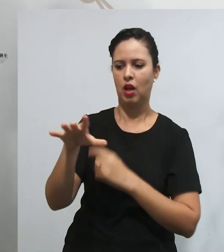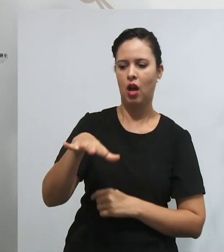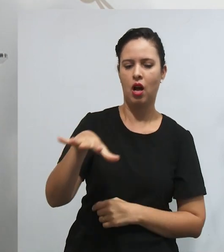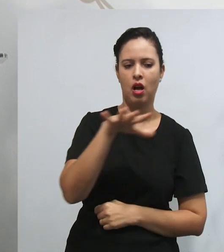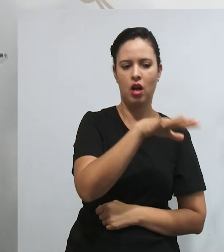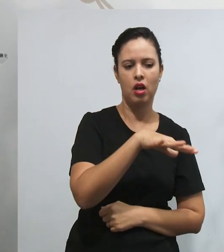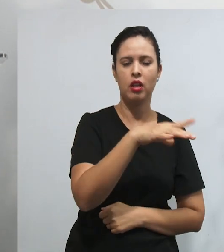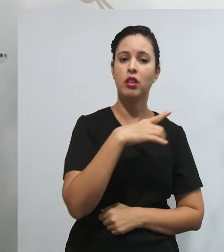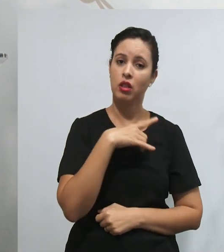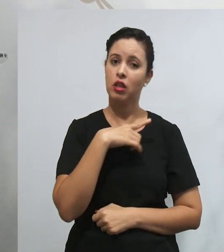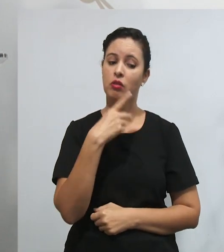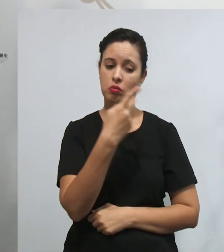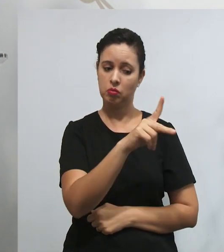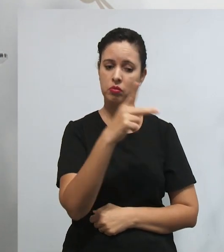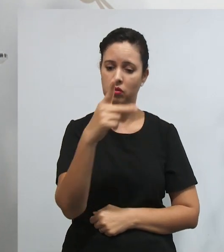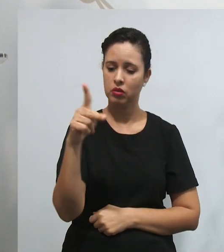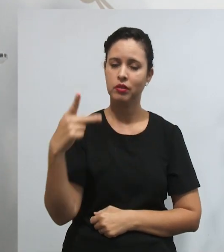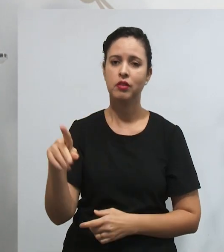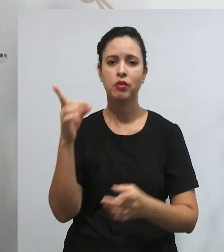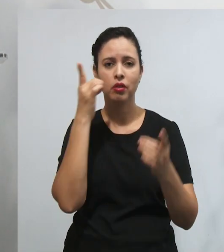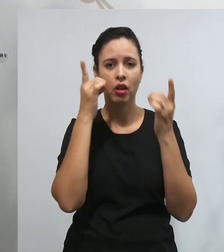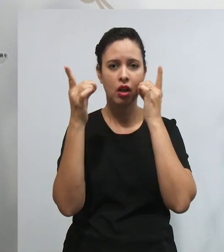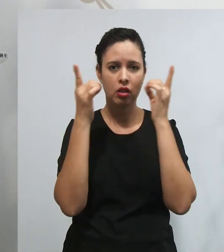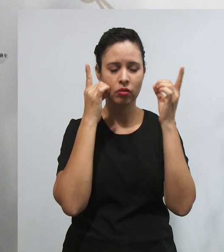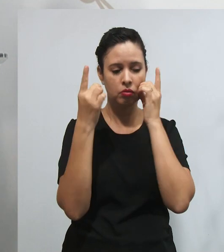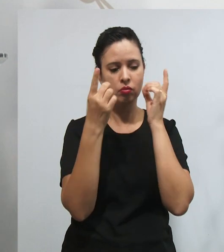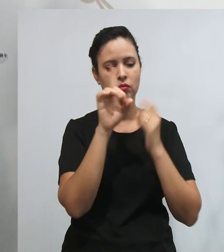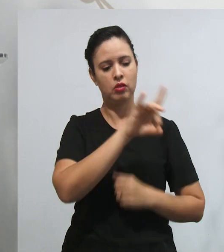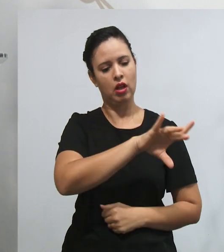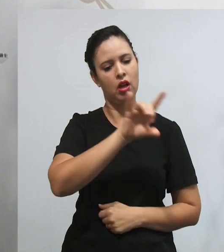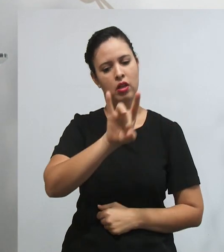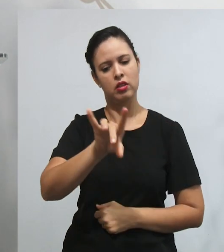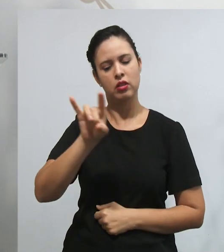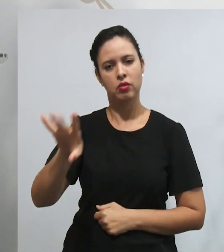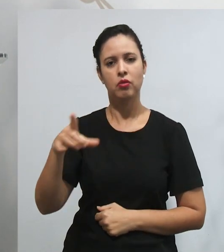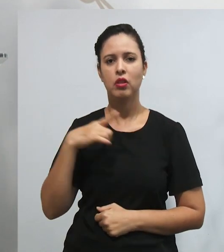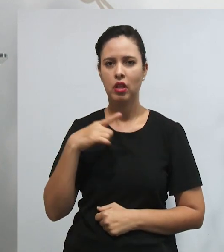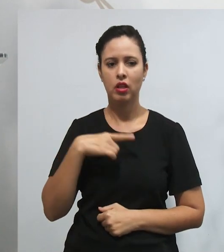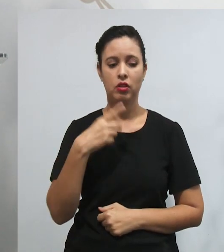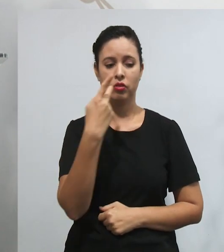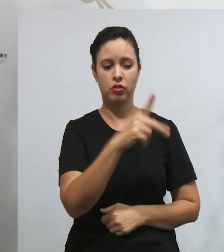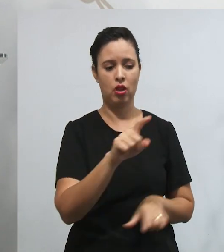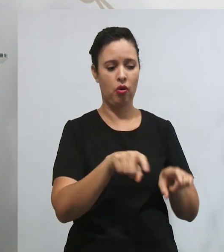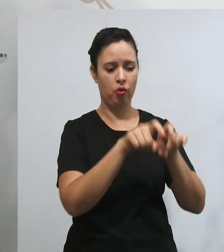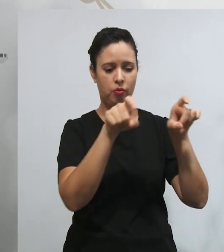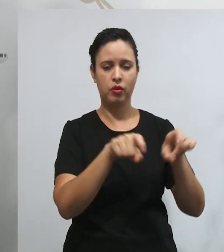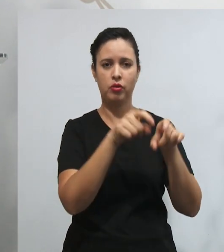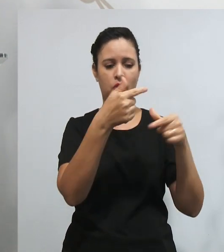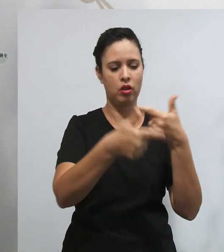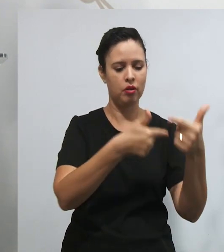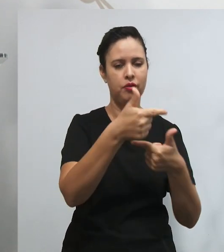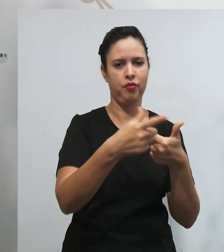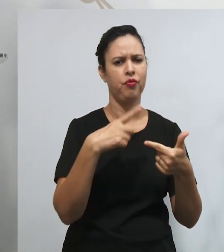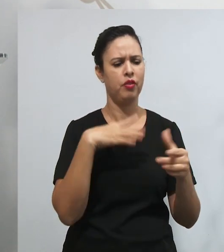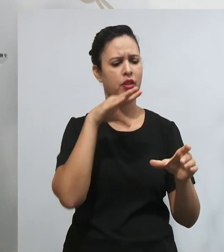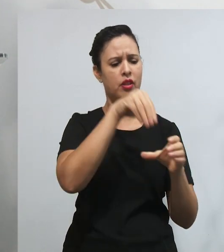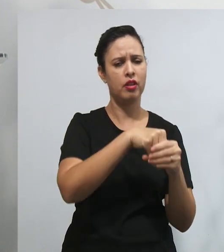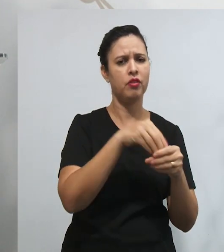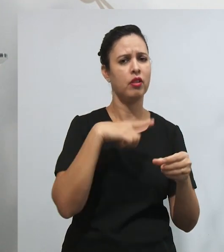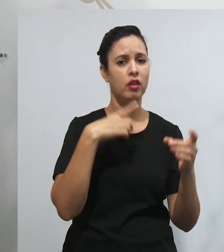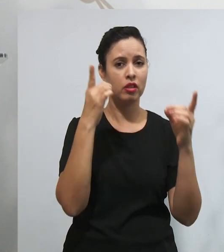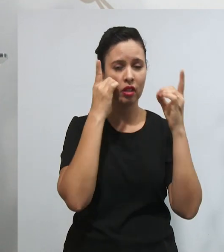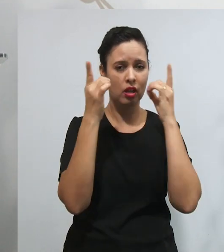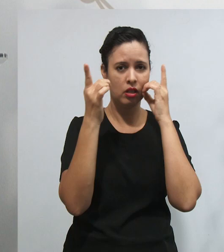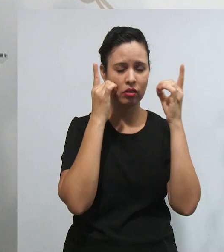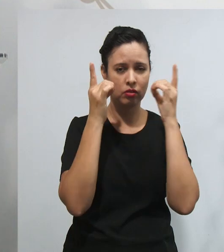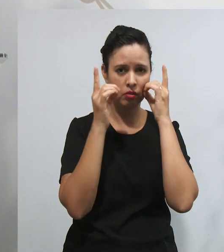setor de informática. Os setores produzem dados nos computadores, né, onde as pessoas trabalham. De forma isolada, esses dados